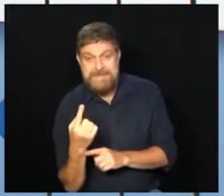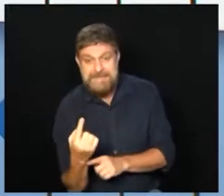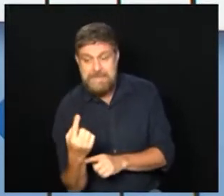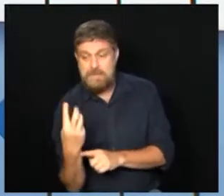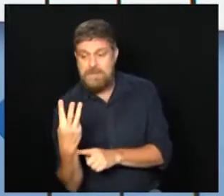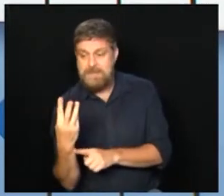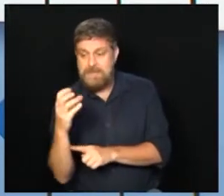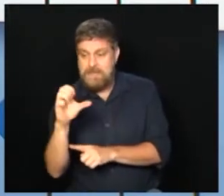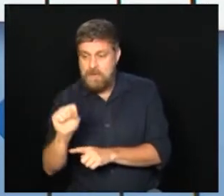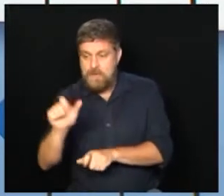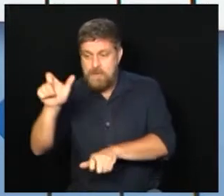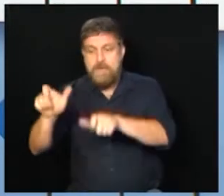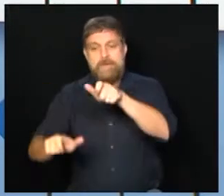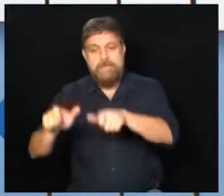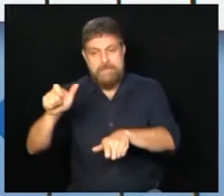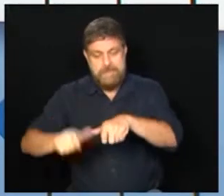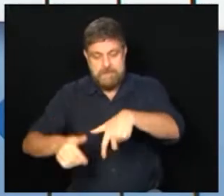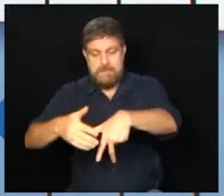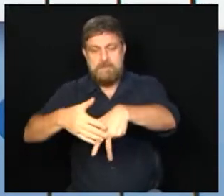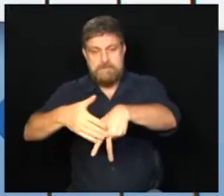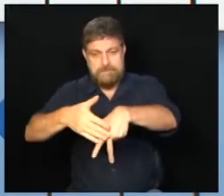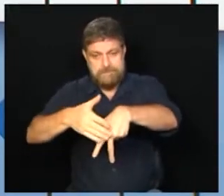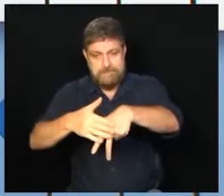4.269.138 casos da doença, com